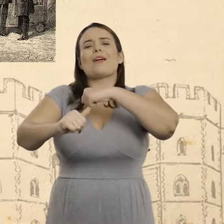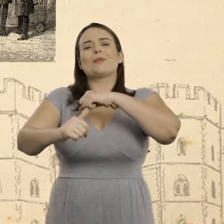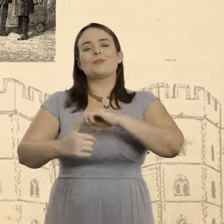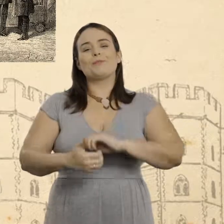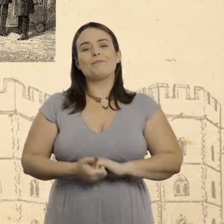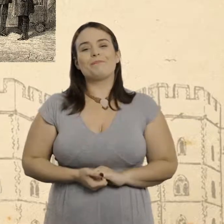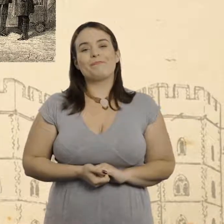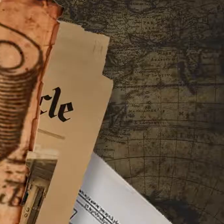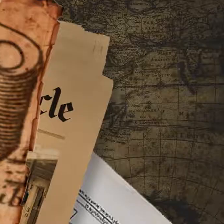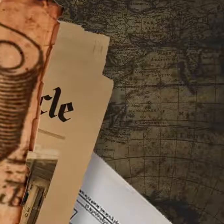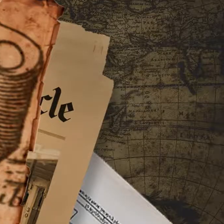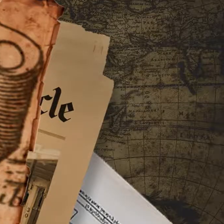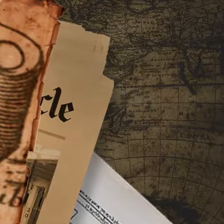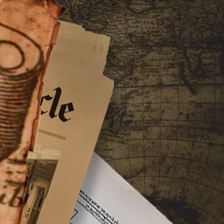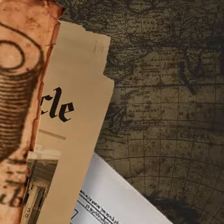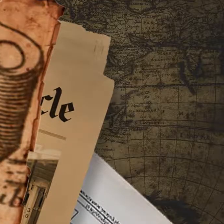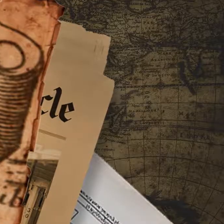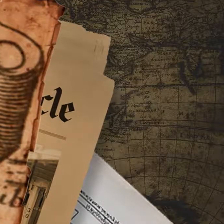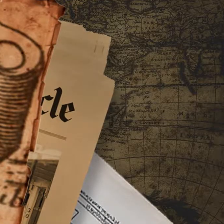de atraso.